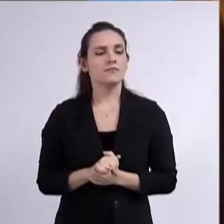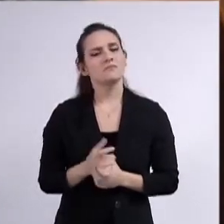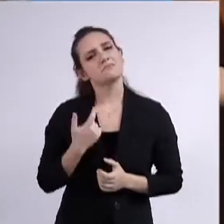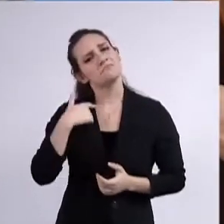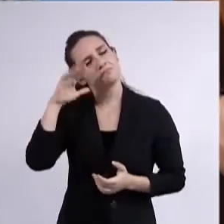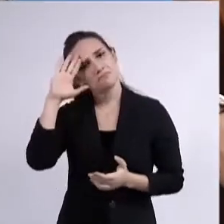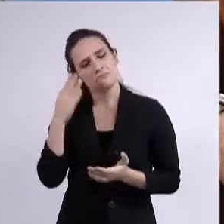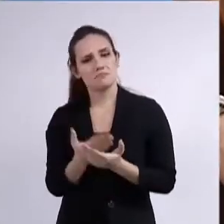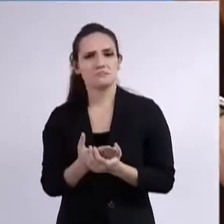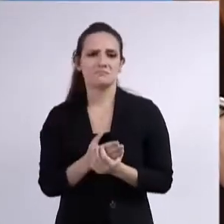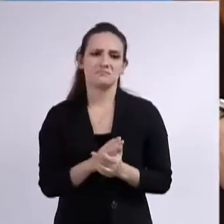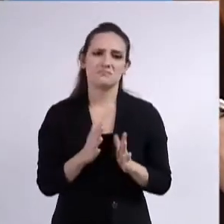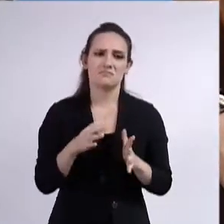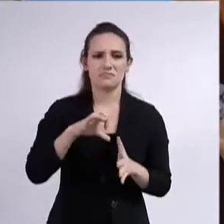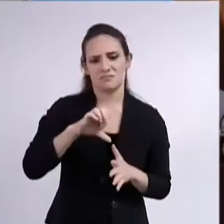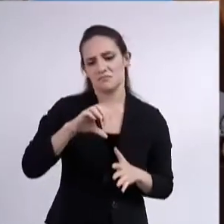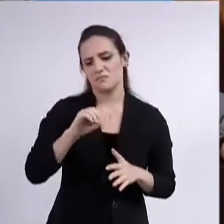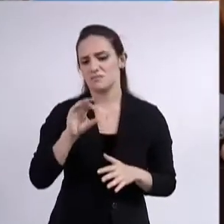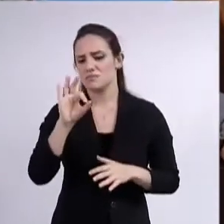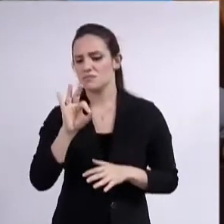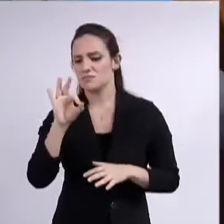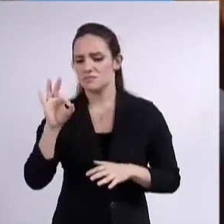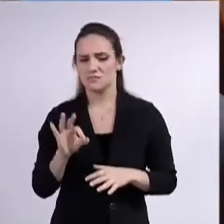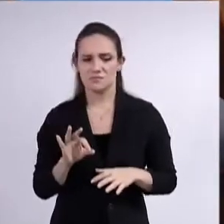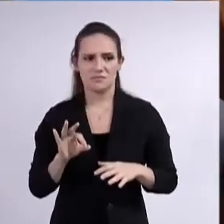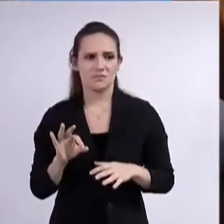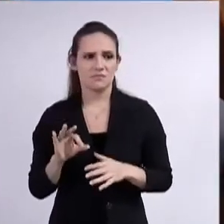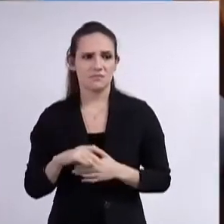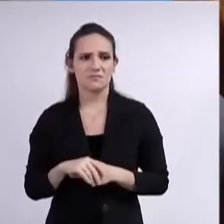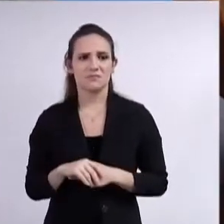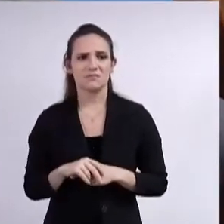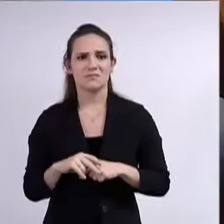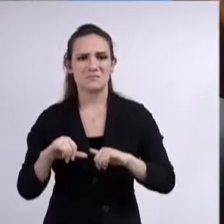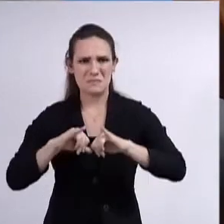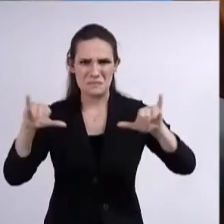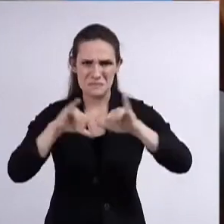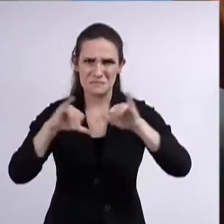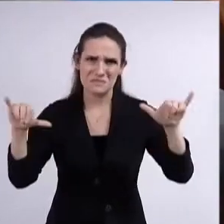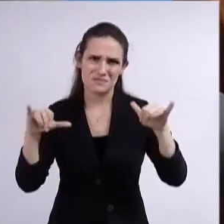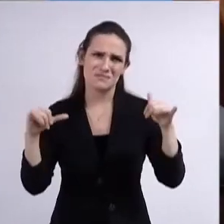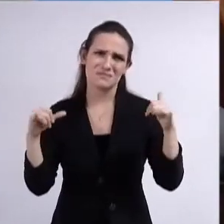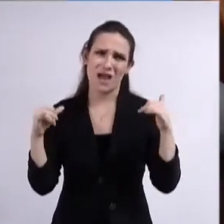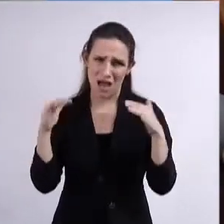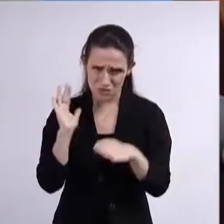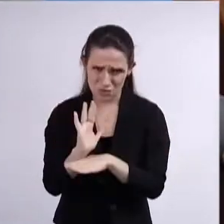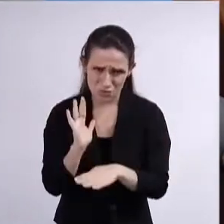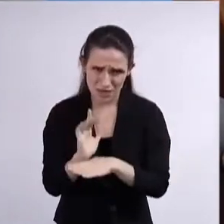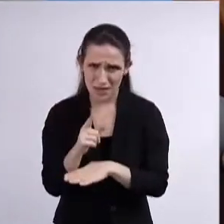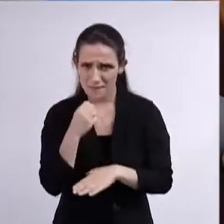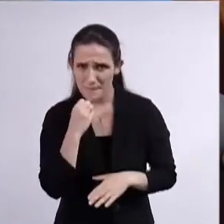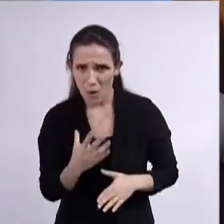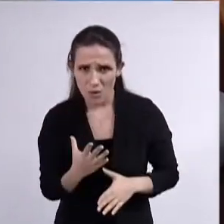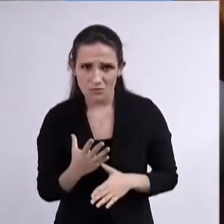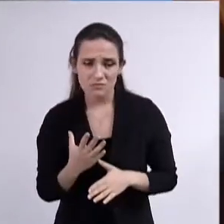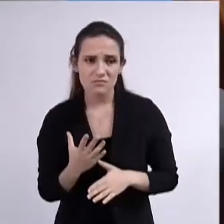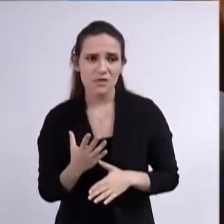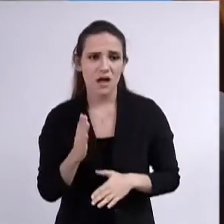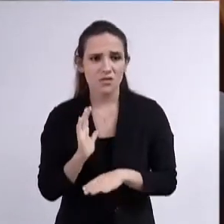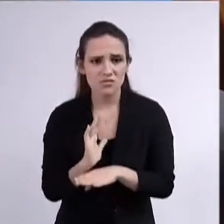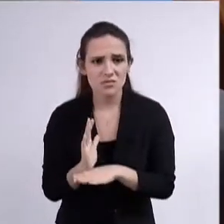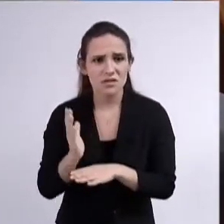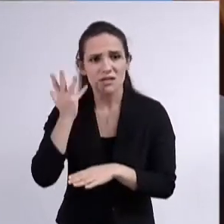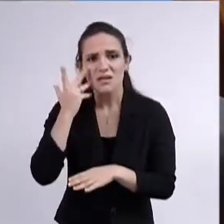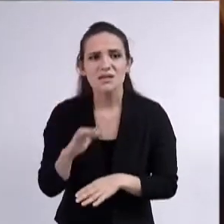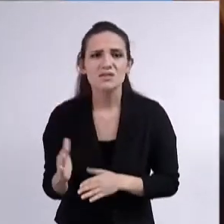acredito eu que praticamente 90% do que se veicula são coisas que não traz nada de bom para a vida de uma criança,